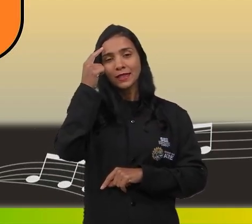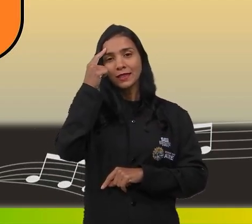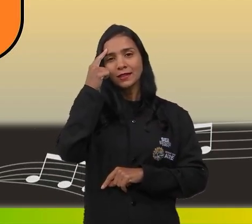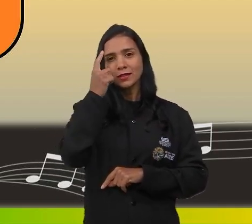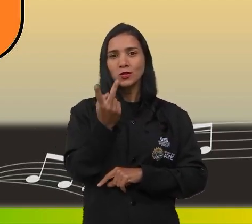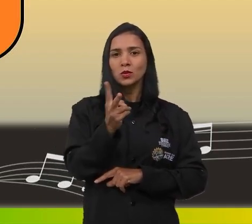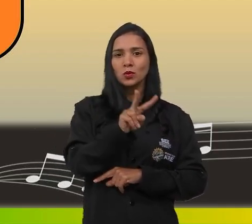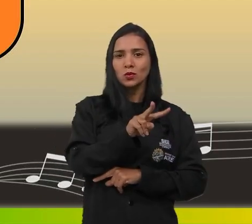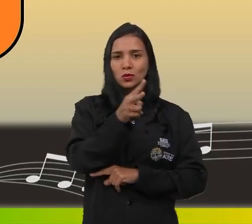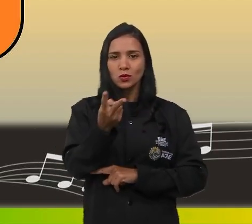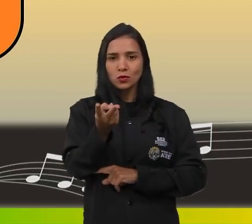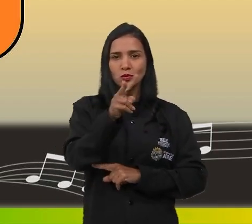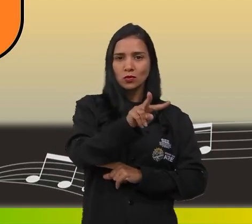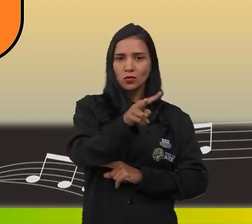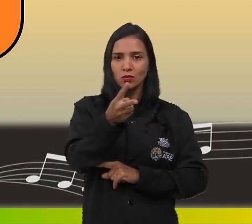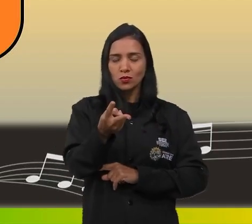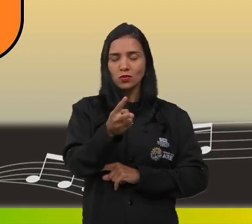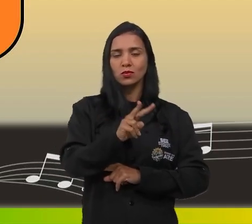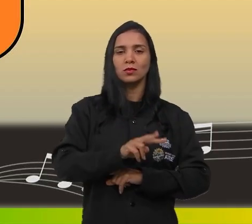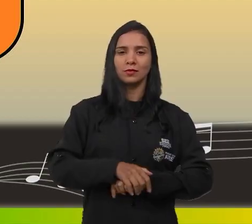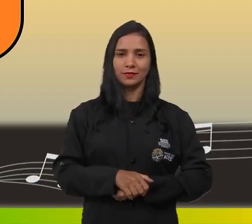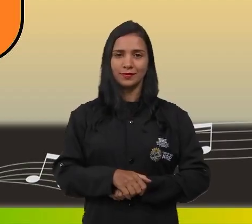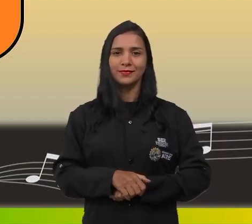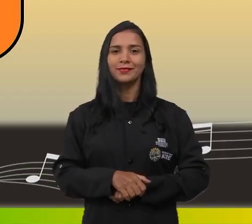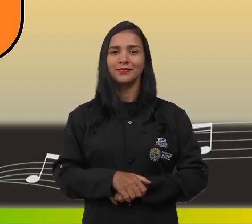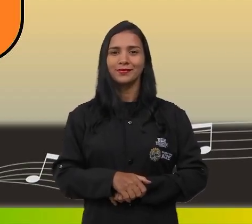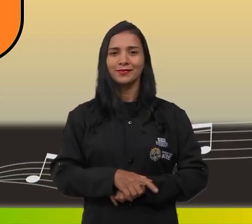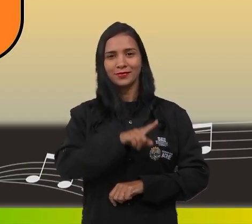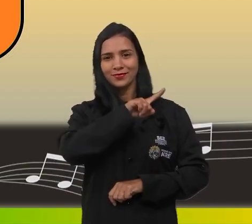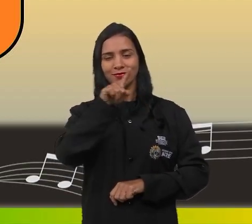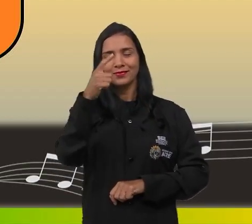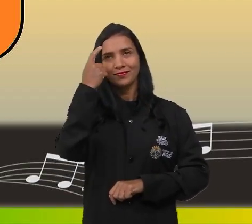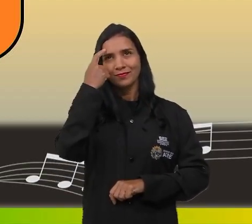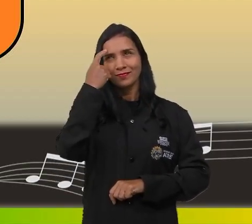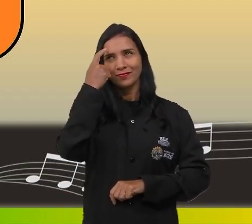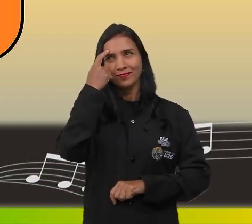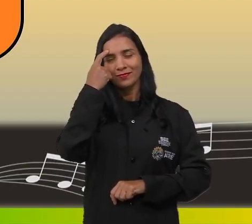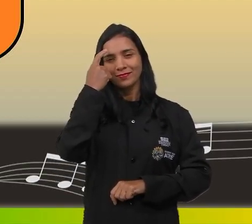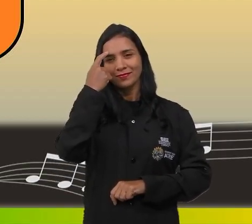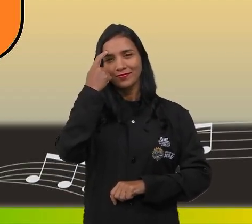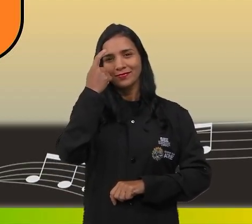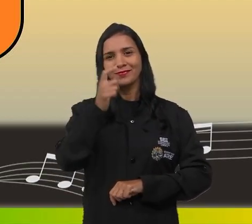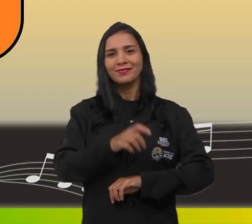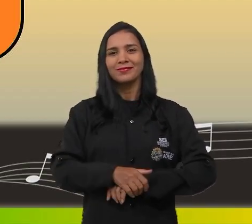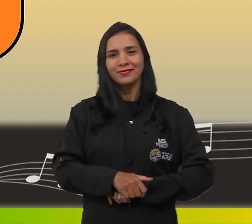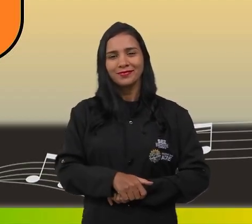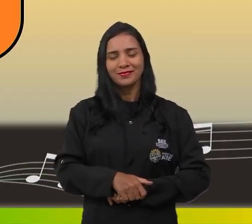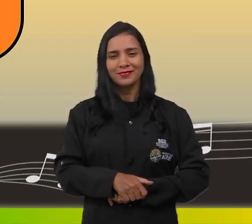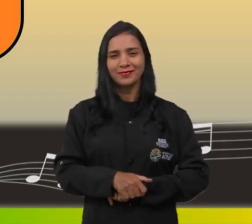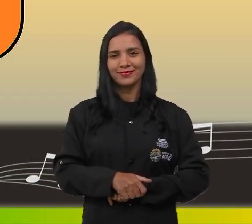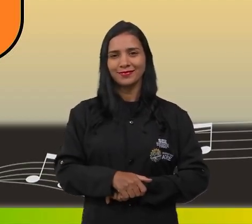ser caracterizado como sons curtos e longos.